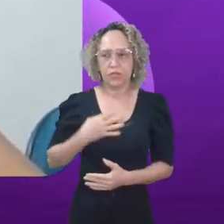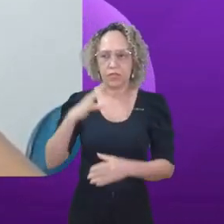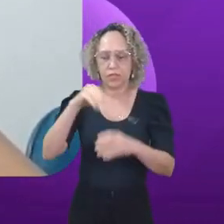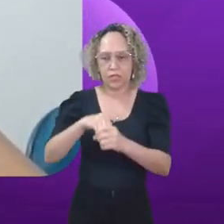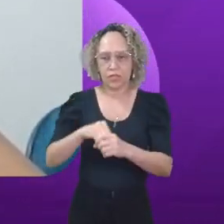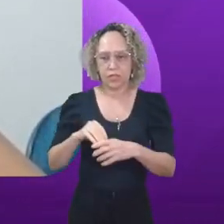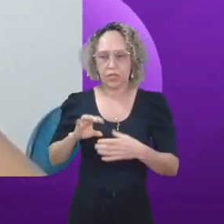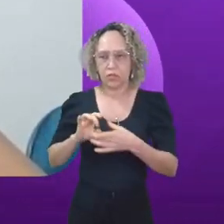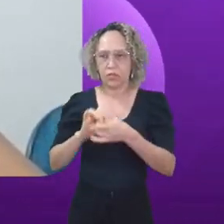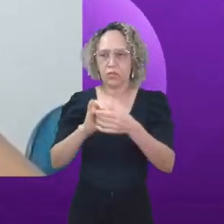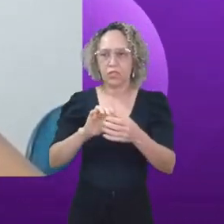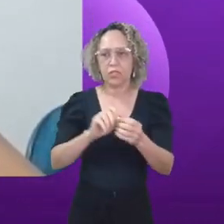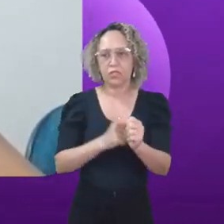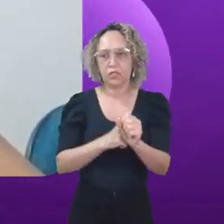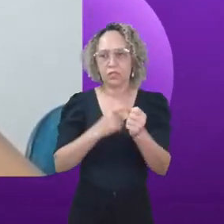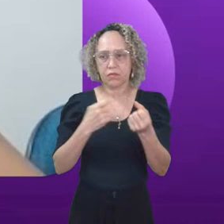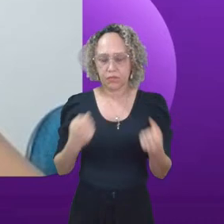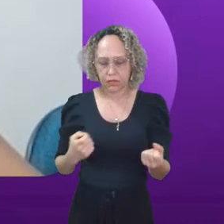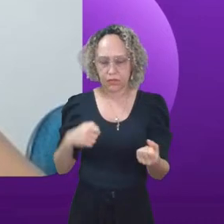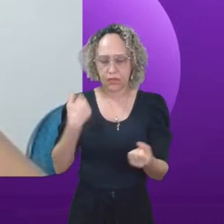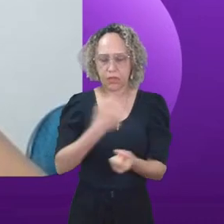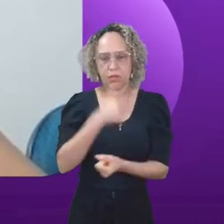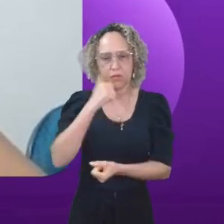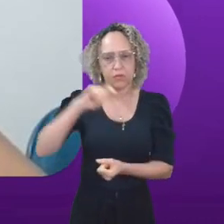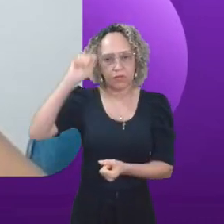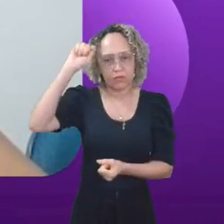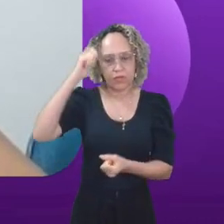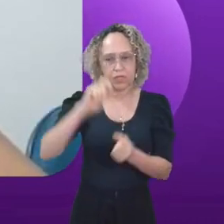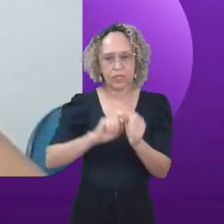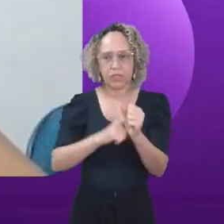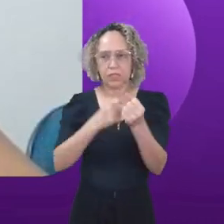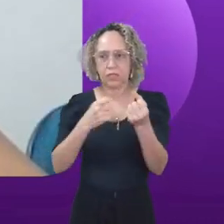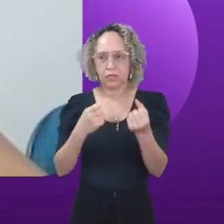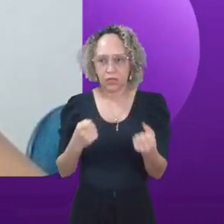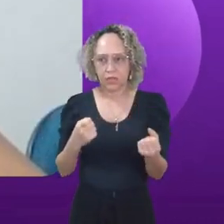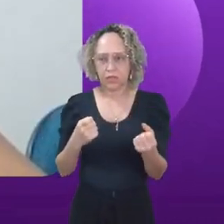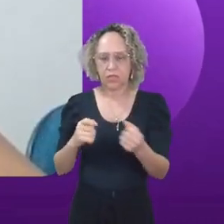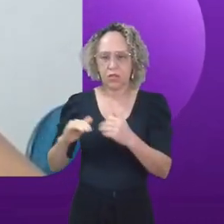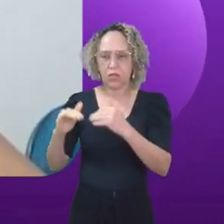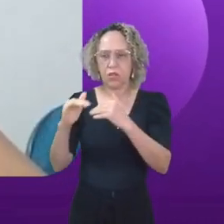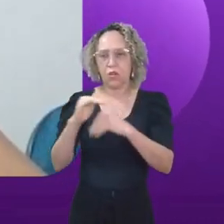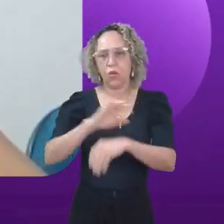nós, mulheres pretas quilombolas, o racismo ele é duplo,